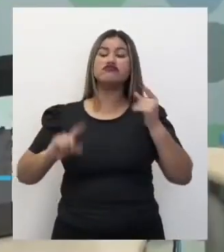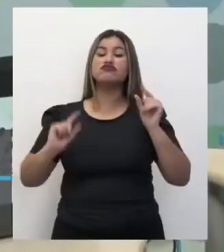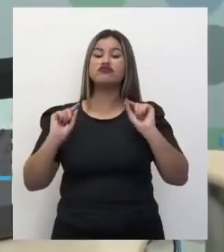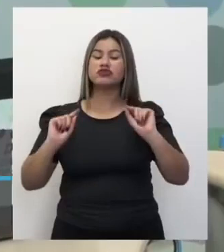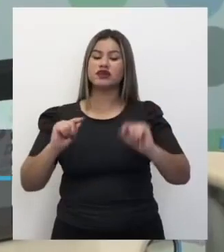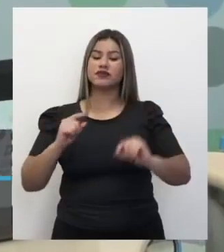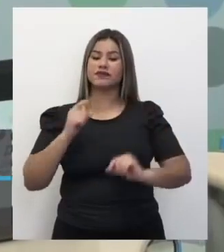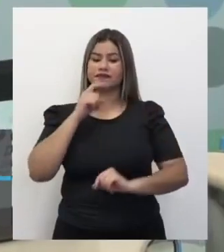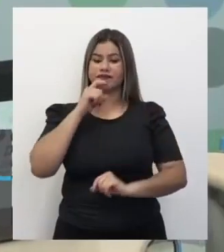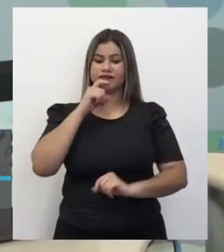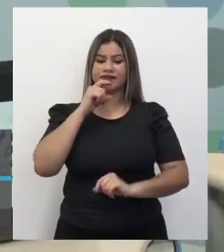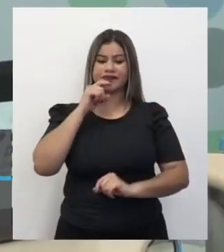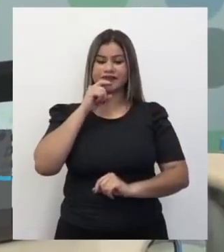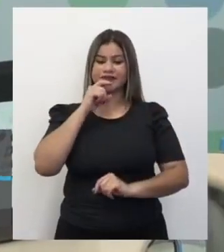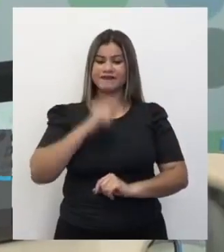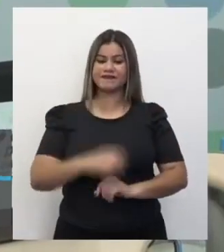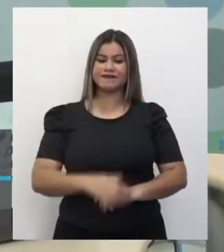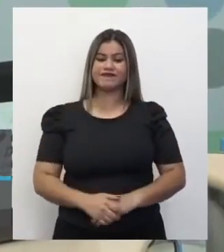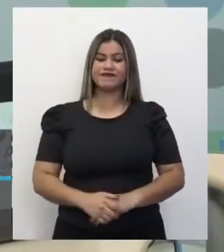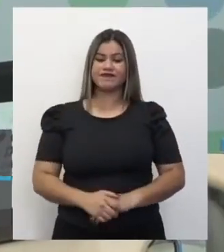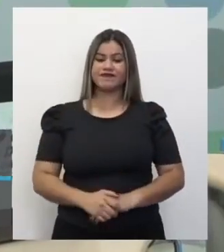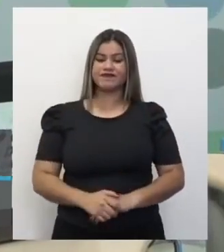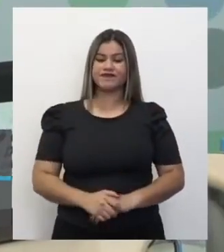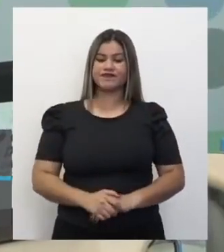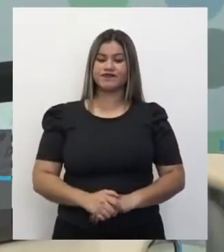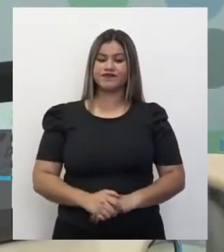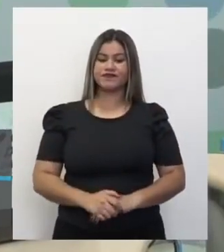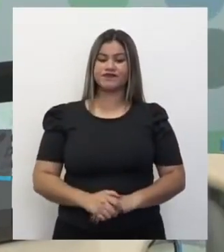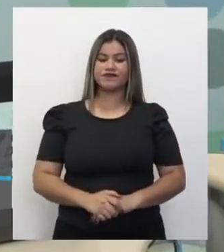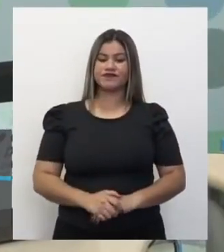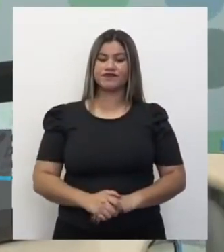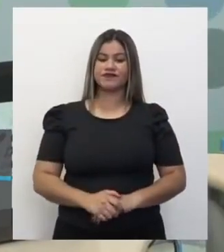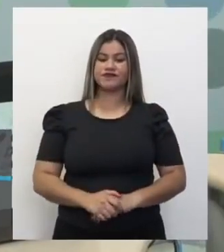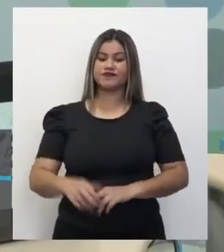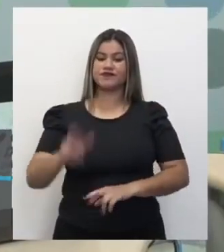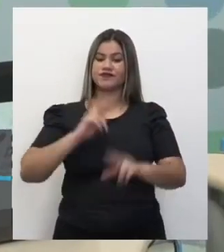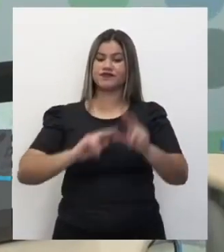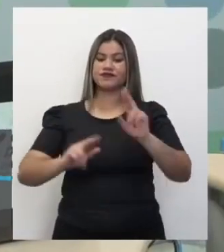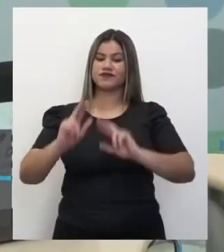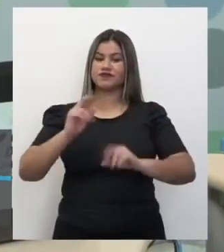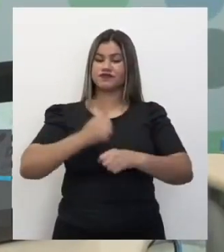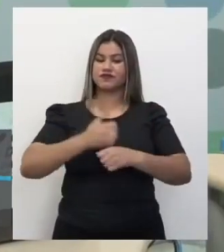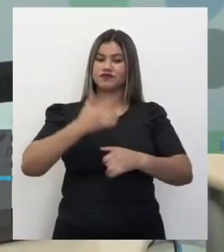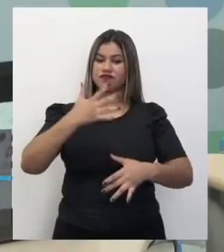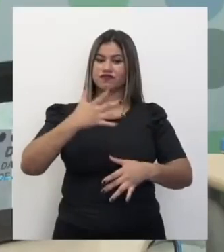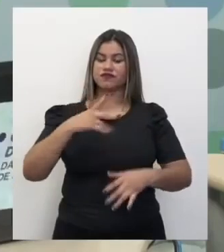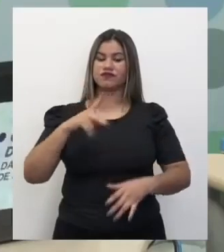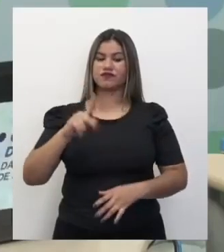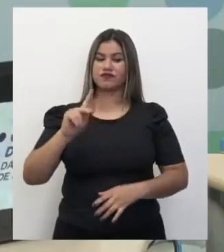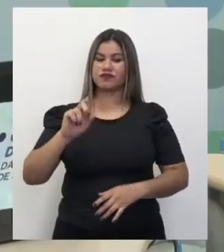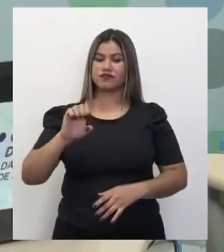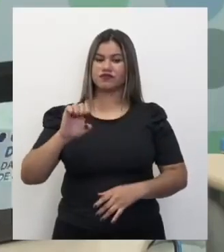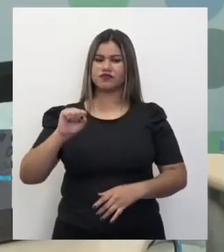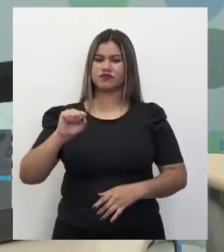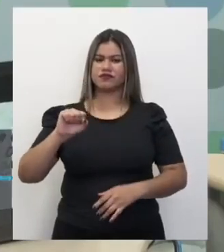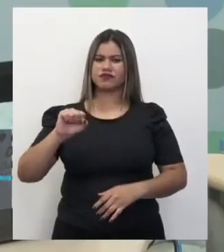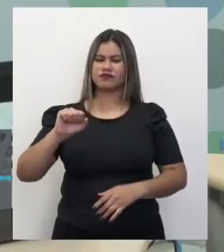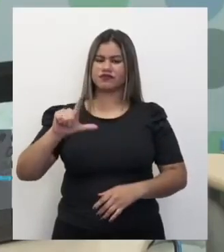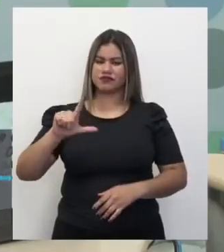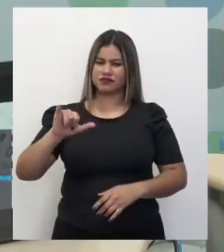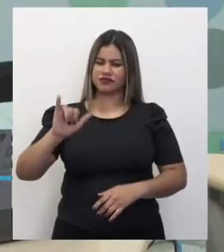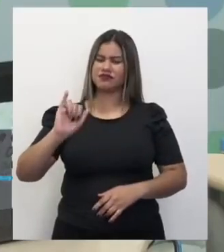Peraí, não põe a resposta ainda não para eles. Deixa eu ver aqui, ó. O que eles estão respondendo. A Kesley respondeu